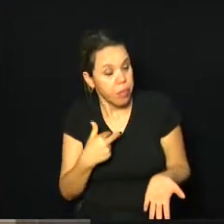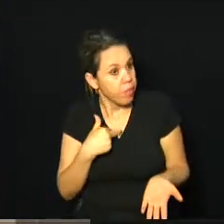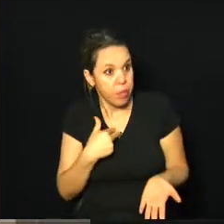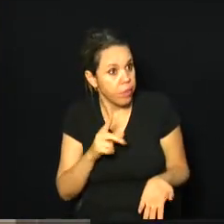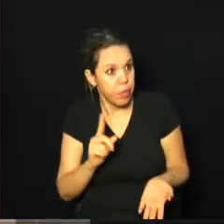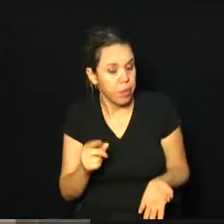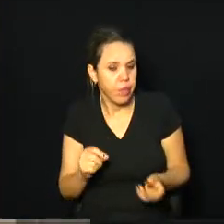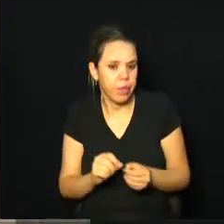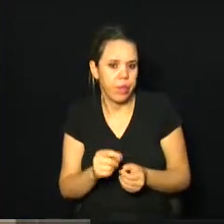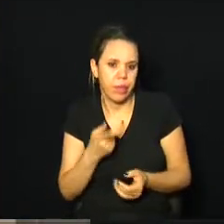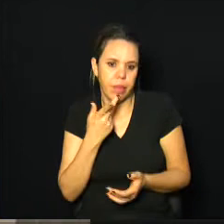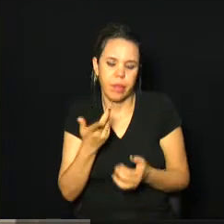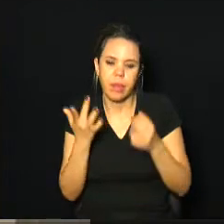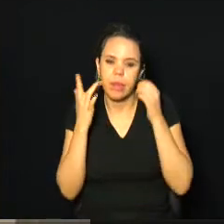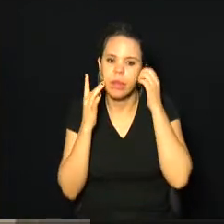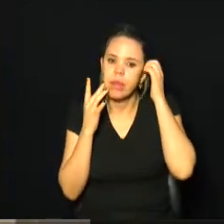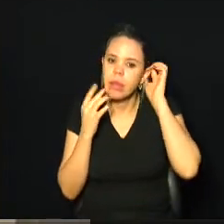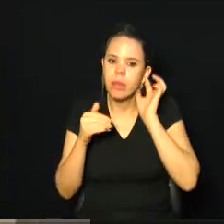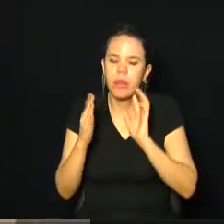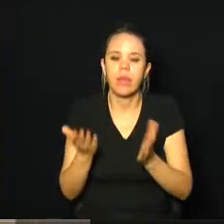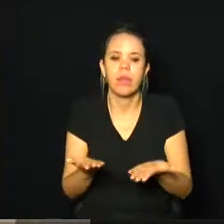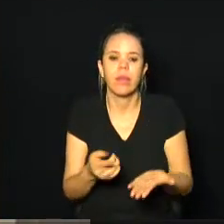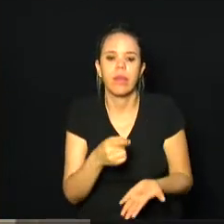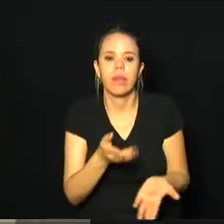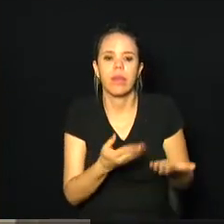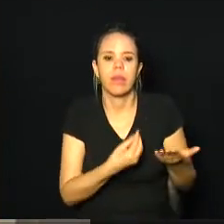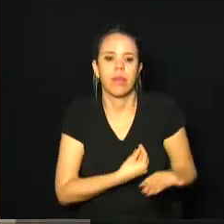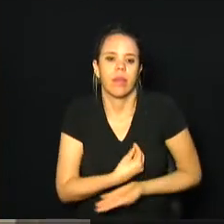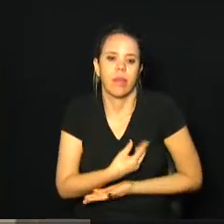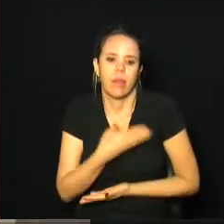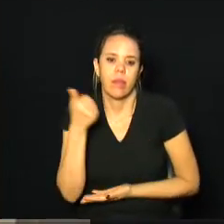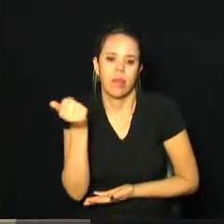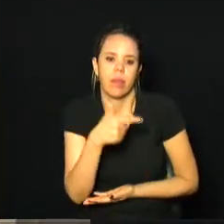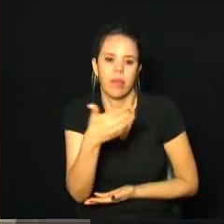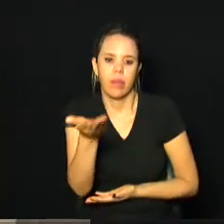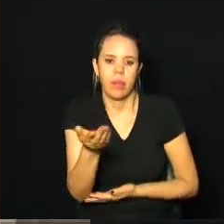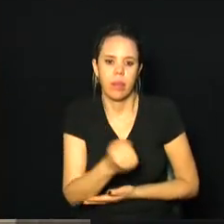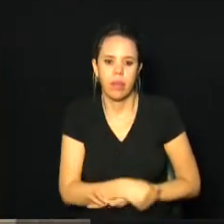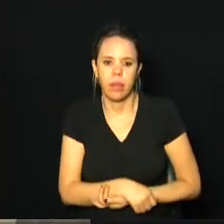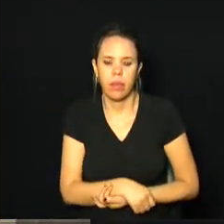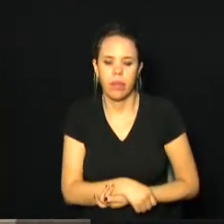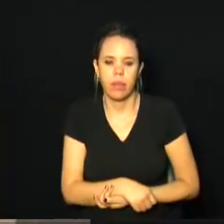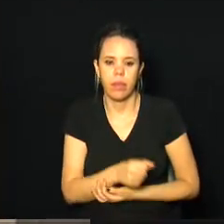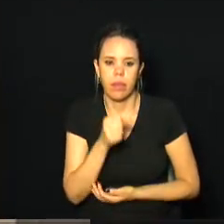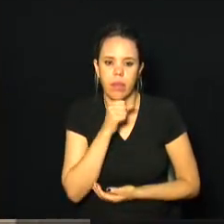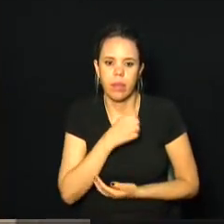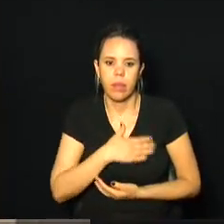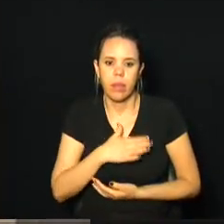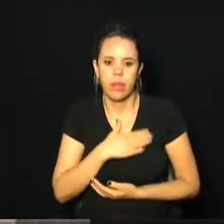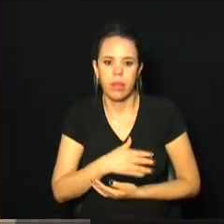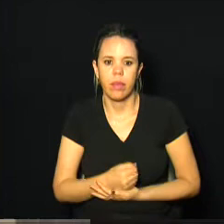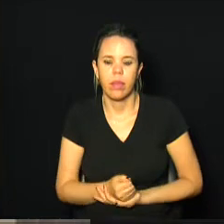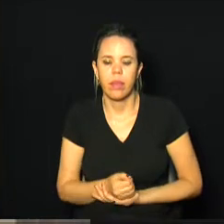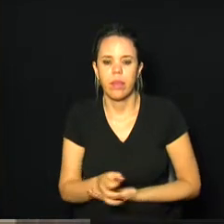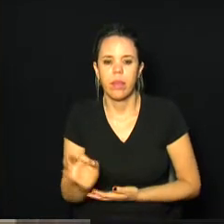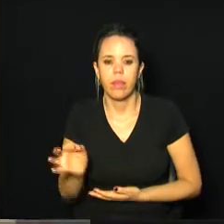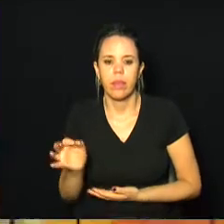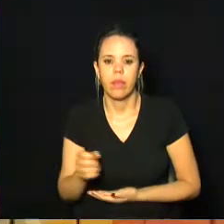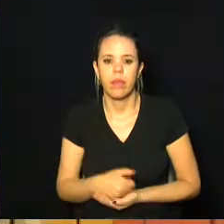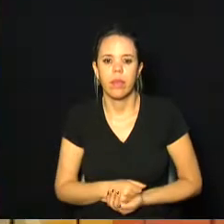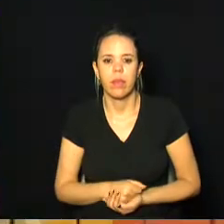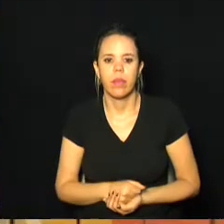isso. Acho que quanto mais leve você levar a vida, melhor para você envelhecer tranquilamente. Com